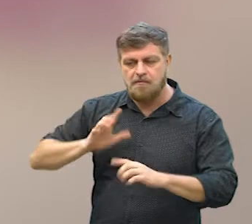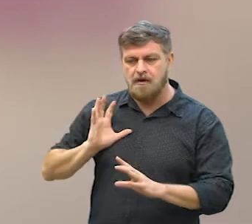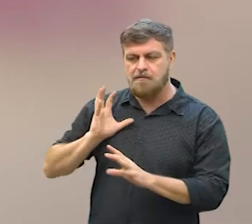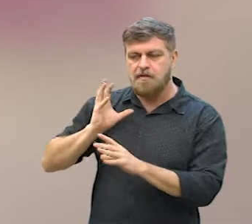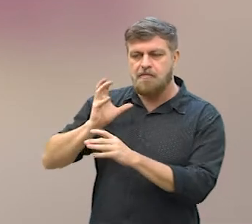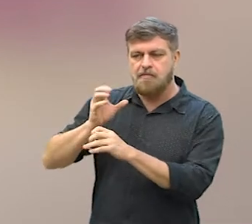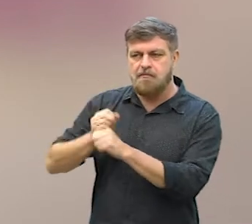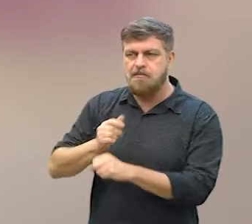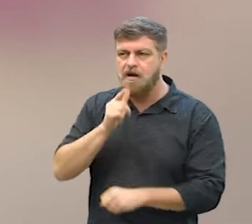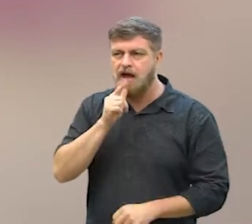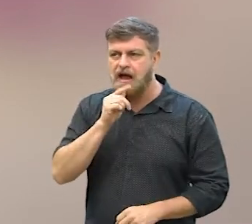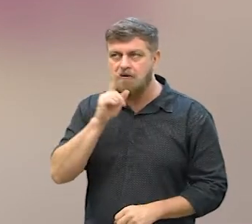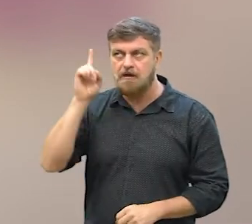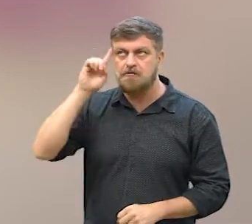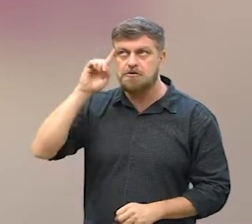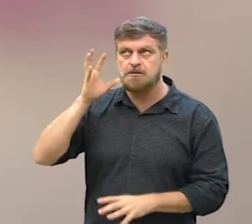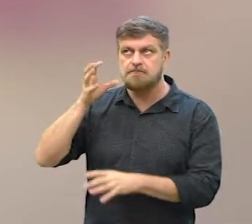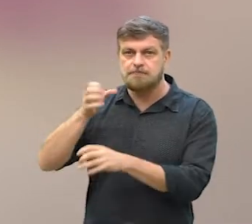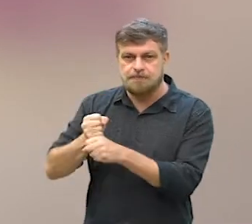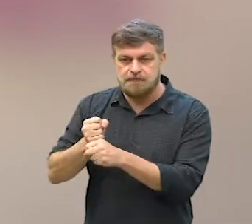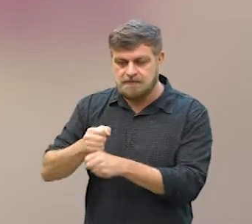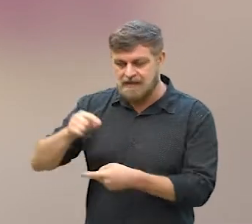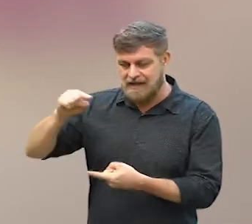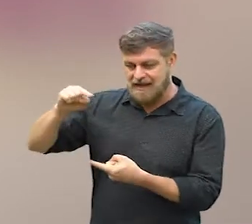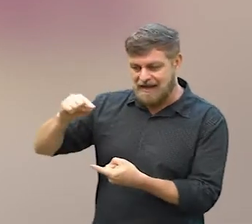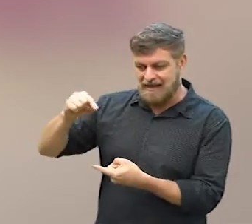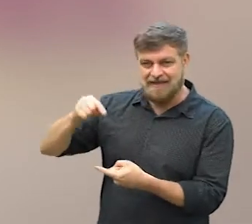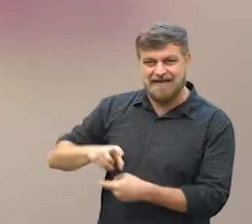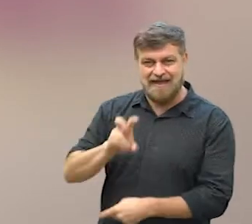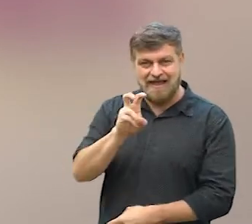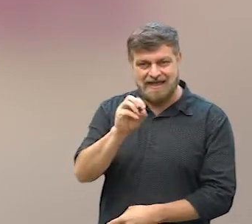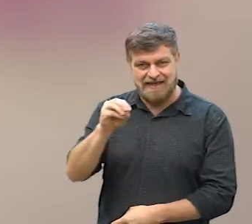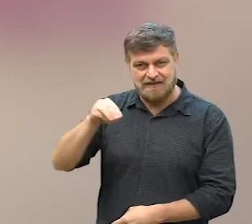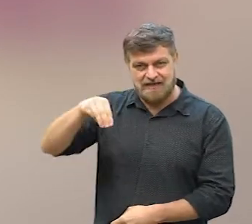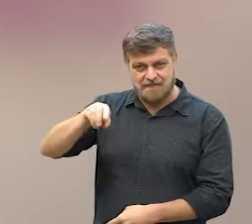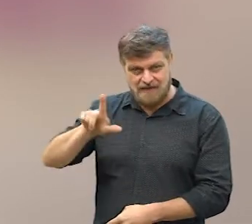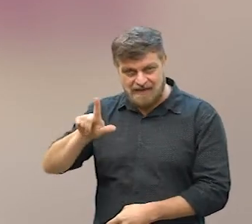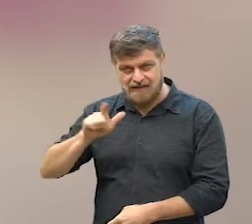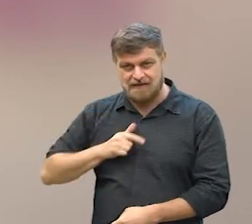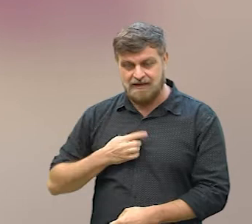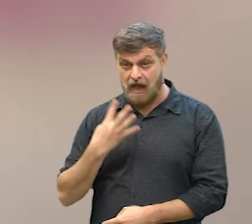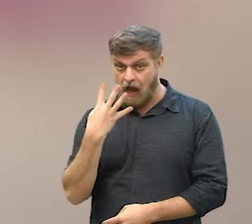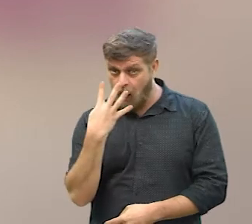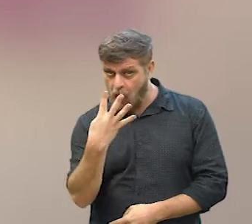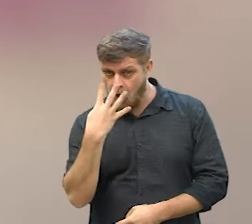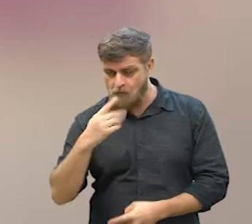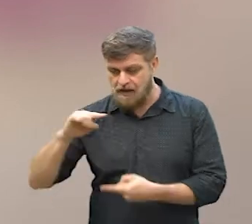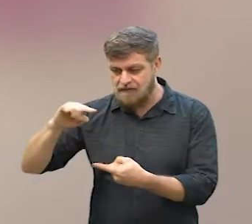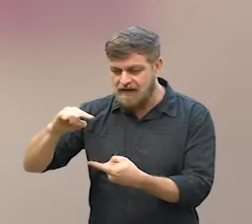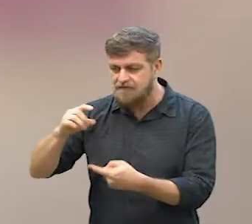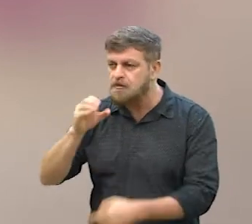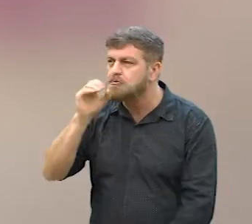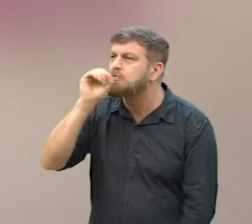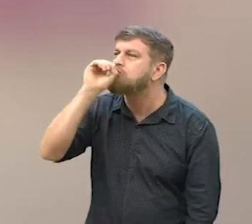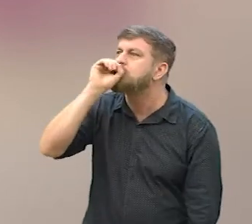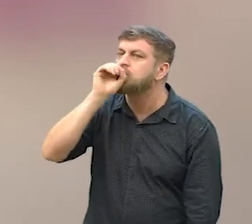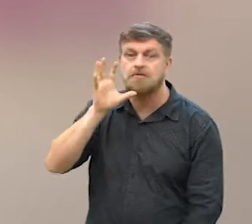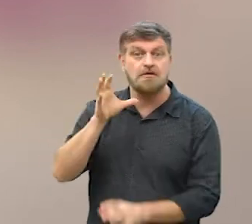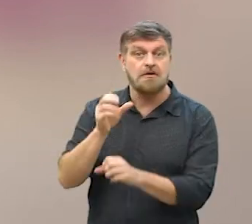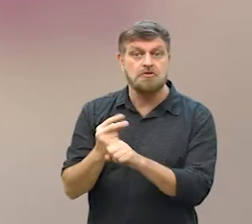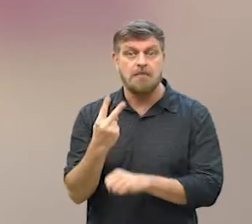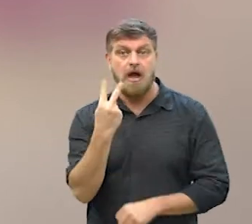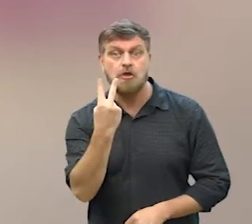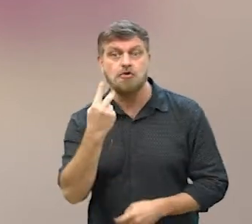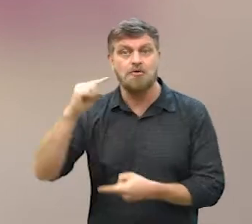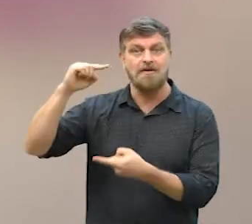a quantidade, mais ou menos, de água que nós tomamos, pensando que naquela garrafa de 500 ml, se você tomar 4 garrafinhas